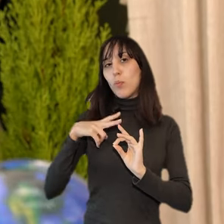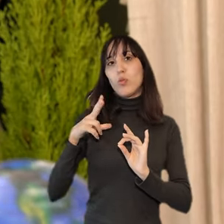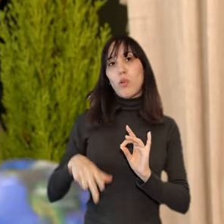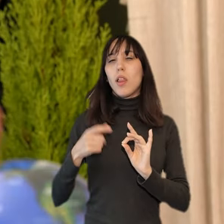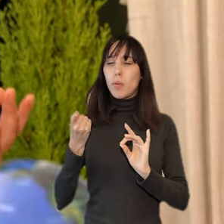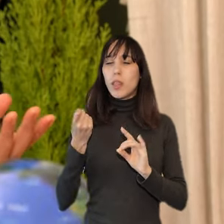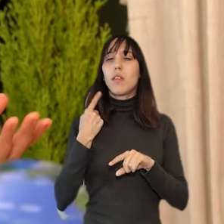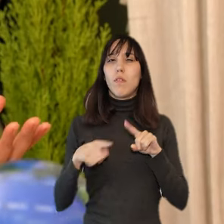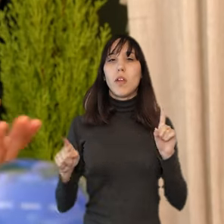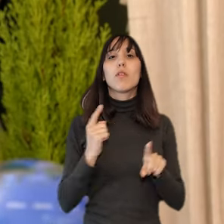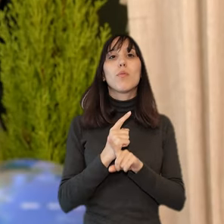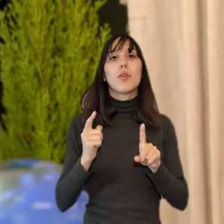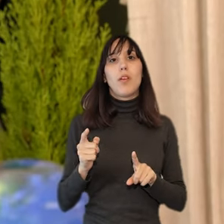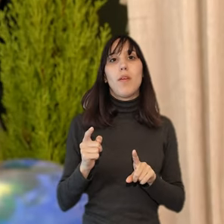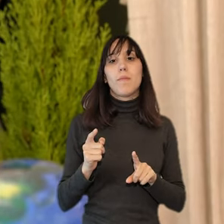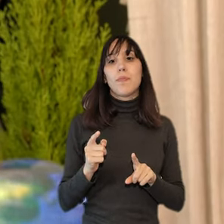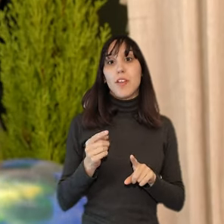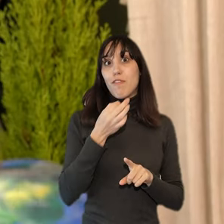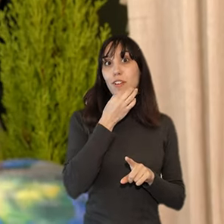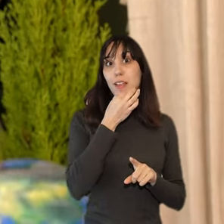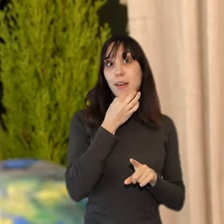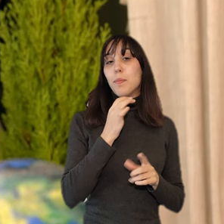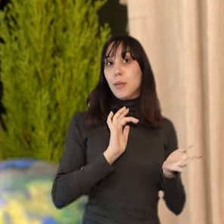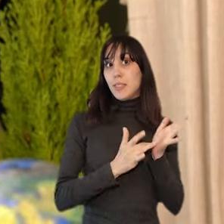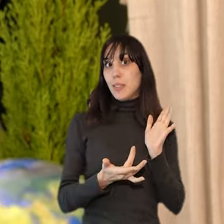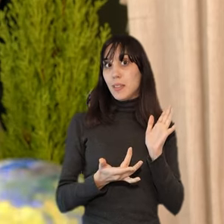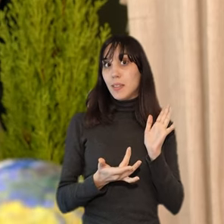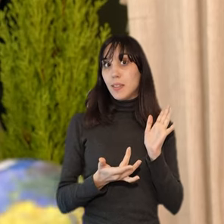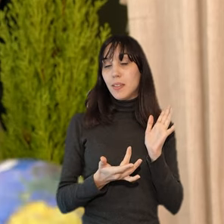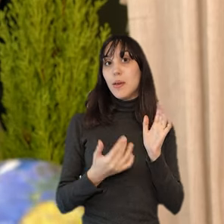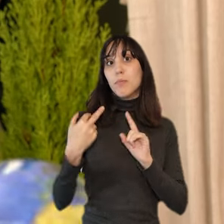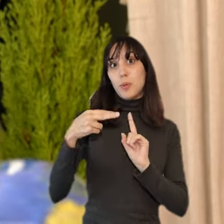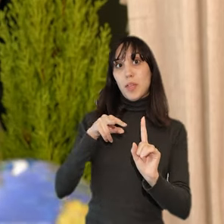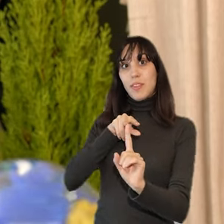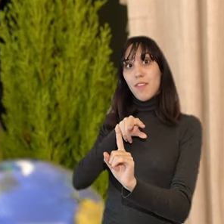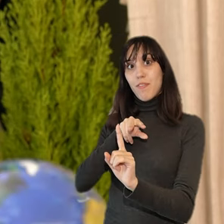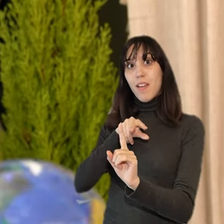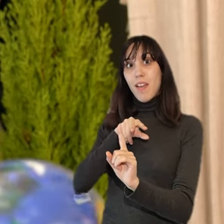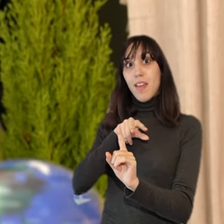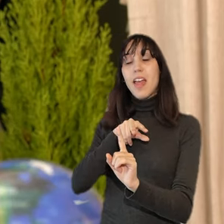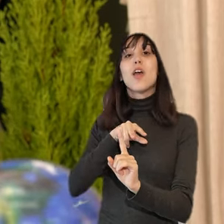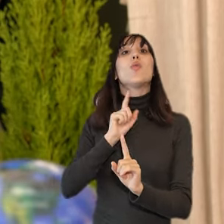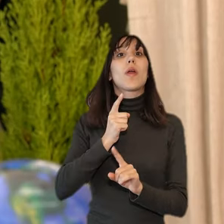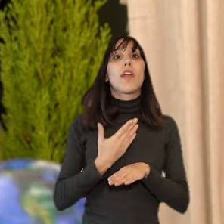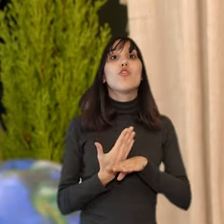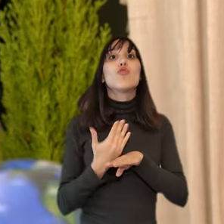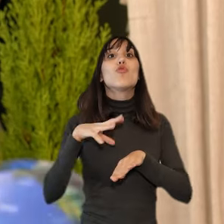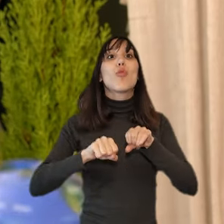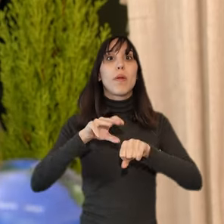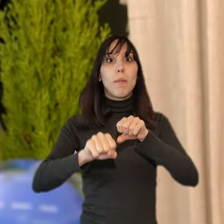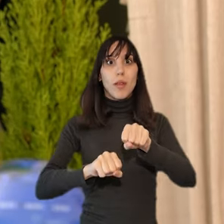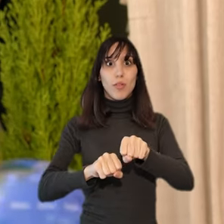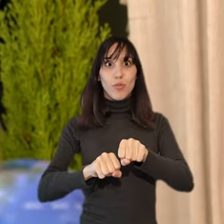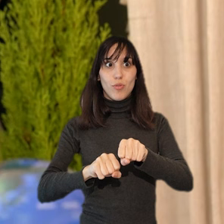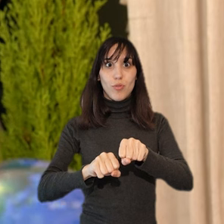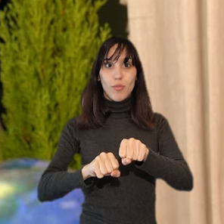ligeiramente diferente estavas a falar aqui por exemplo eh não é do Brasil a perspectiva dos das dos escorimento é é uma perspectiva